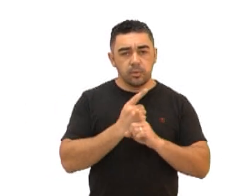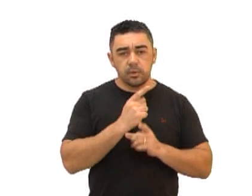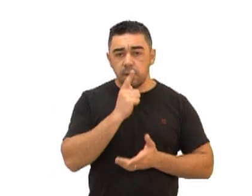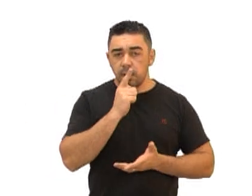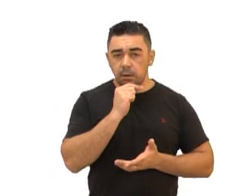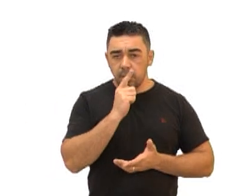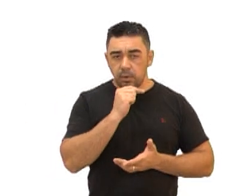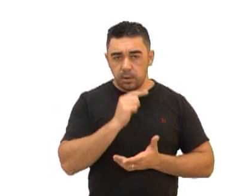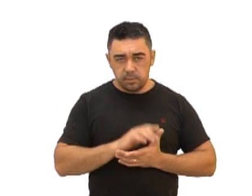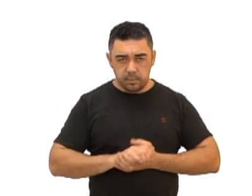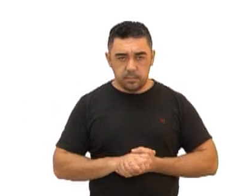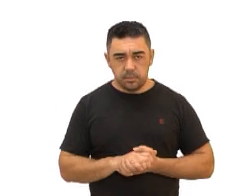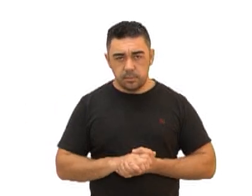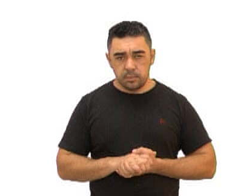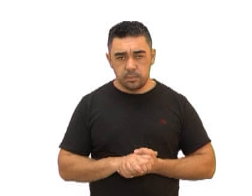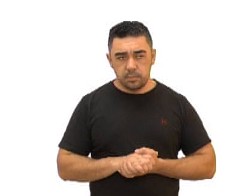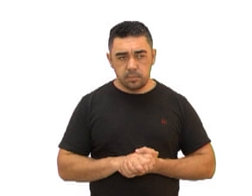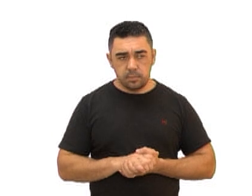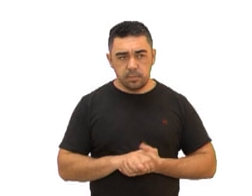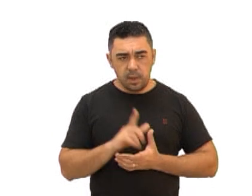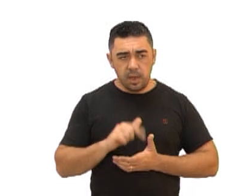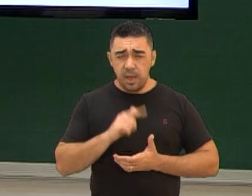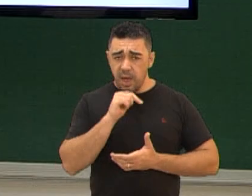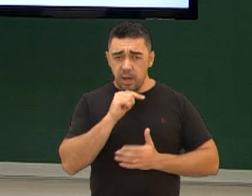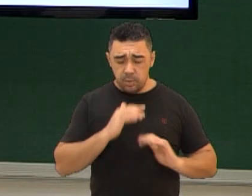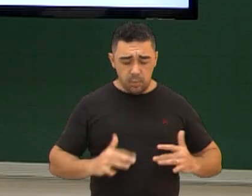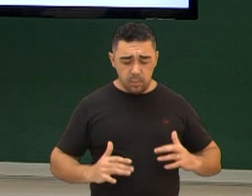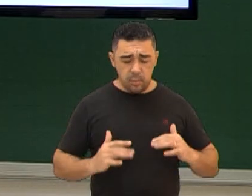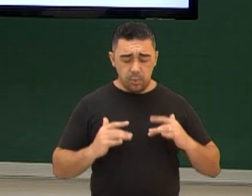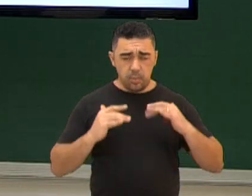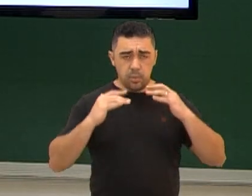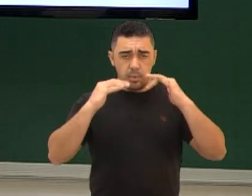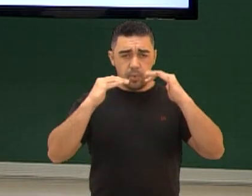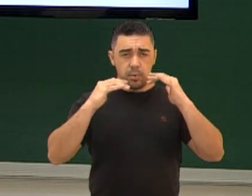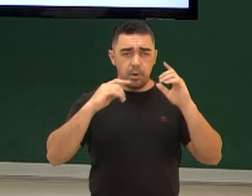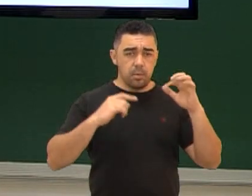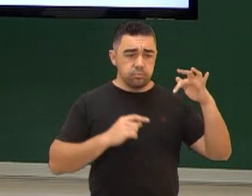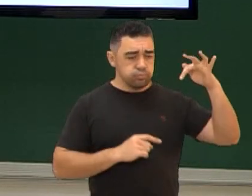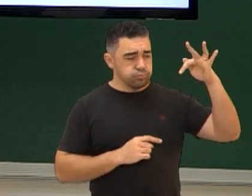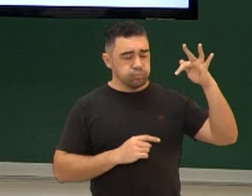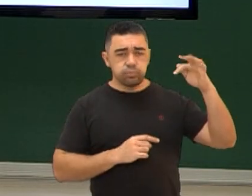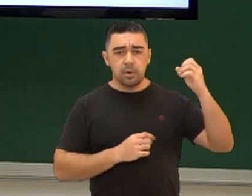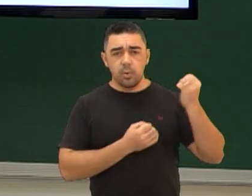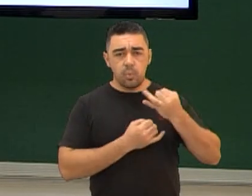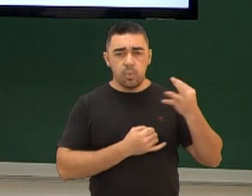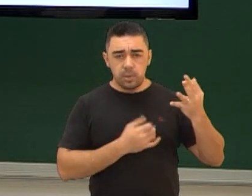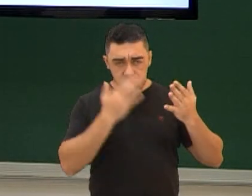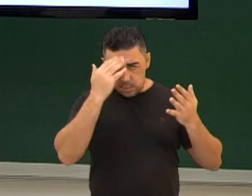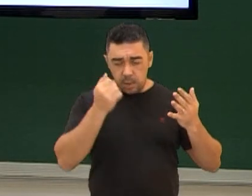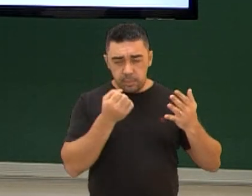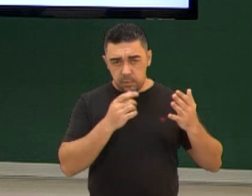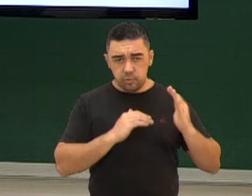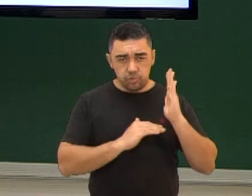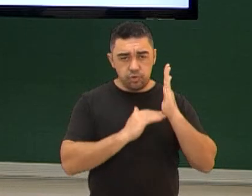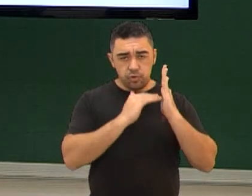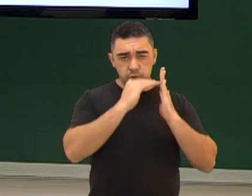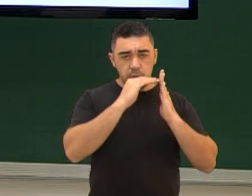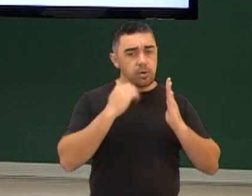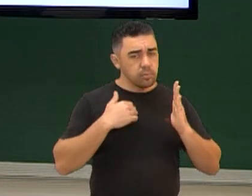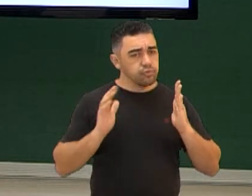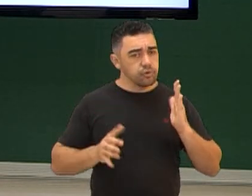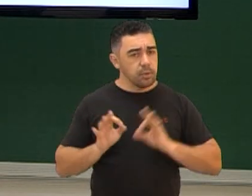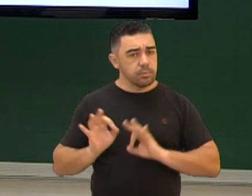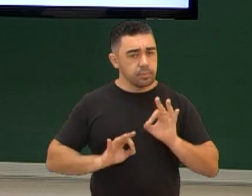água. Uma caixa d'água. Você tem aqui um sensor de caixa d'água, um sensor capacitivo de caixa d'água. Eu já montei um